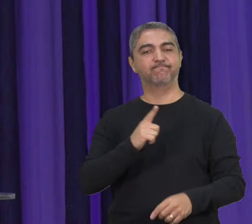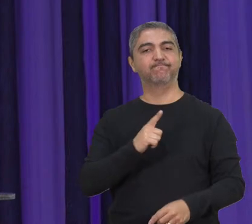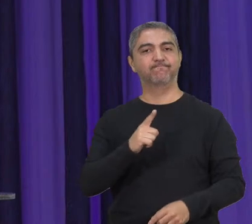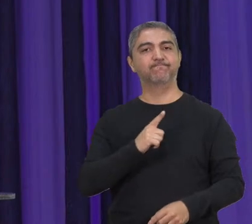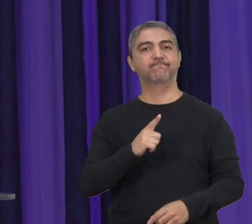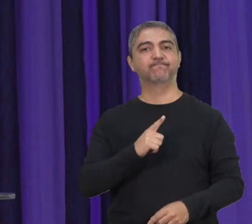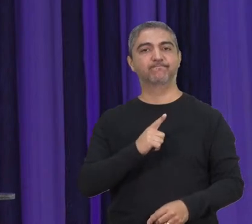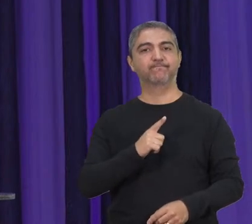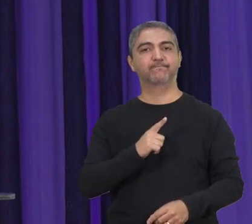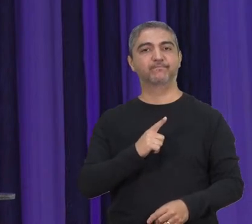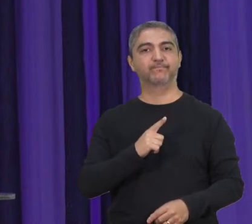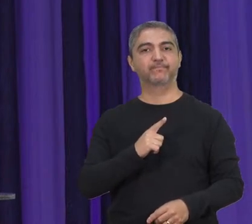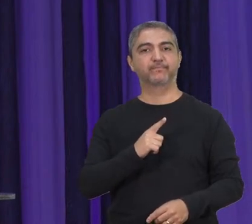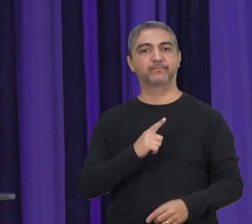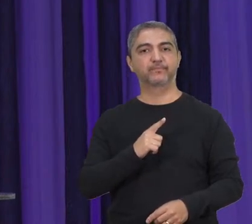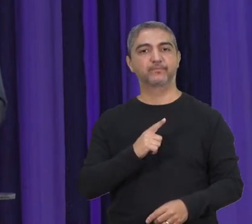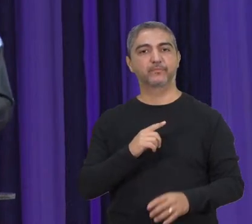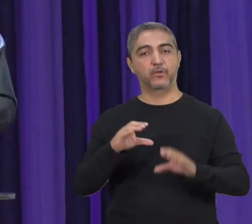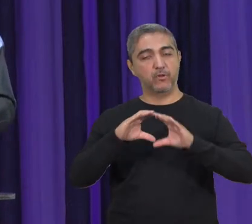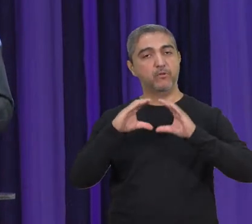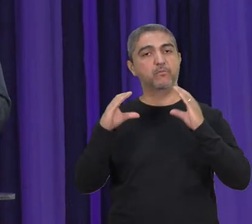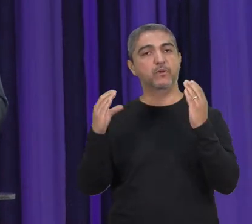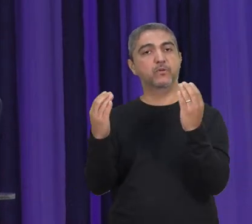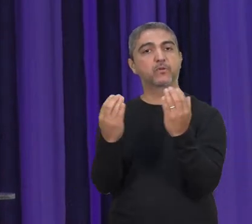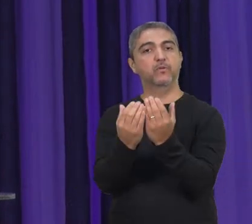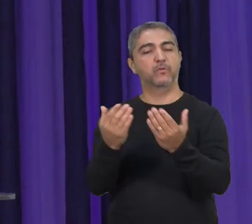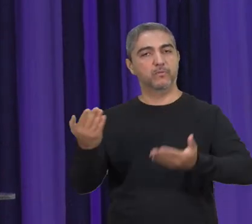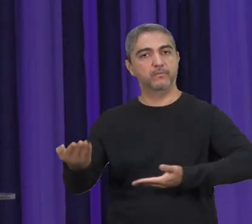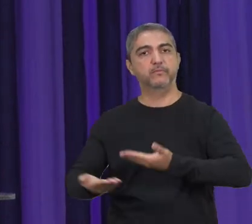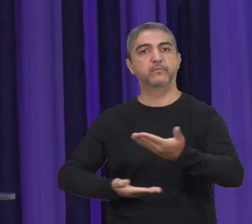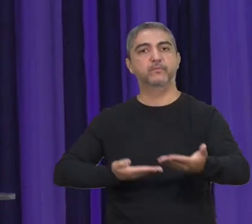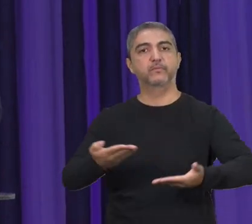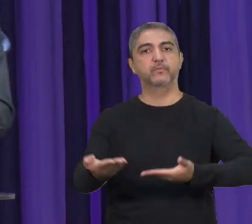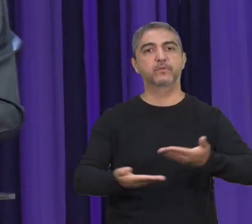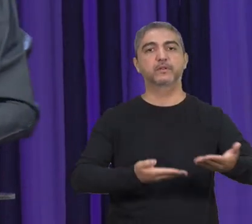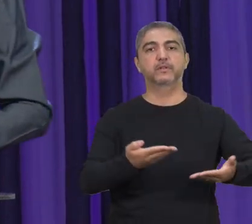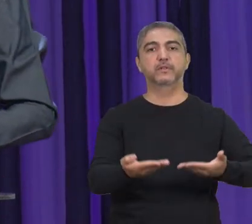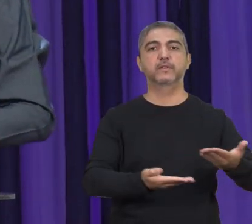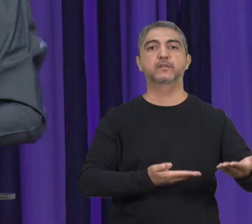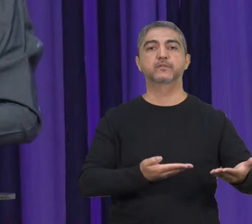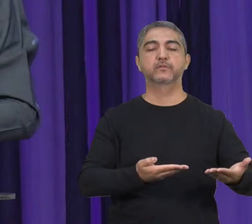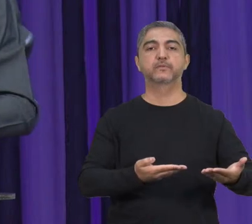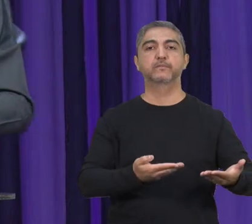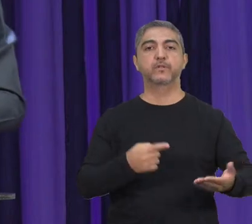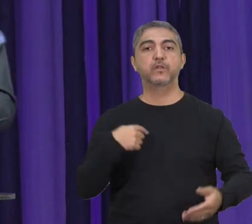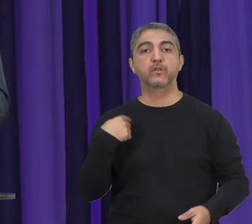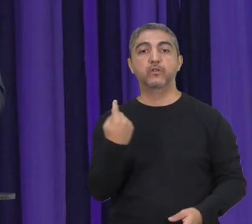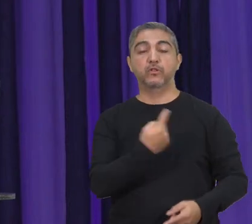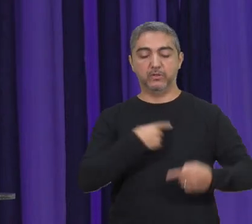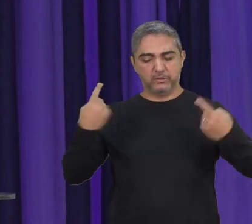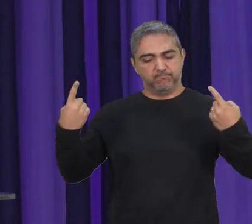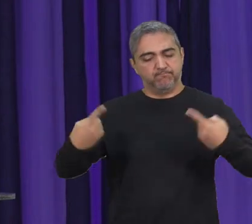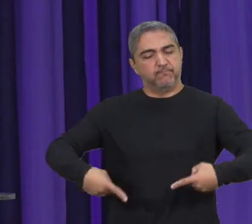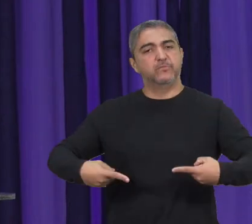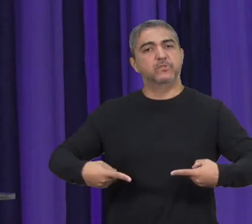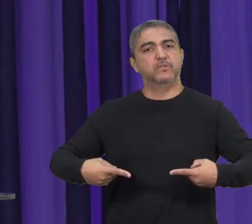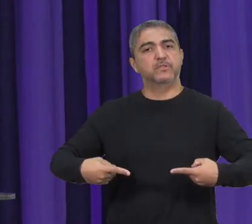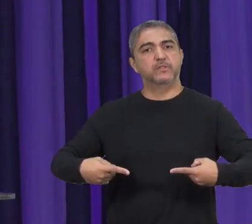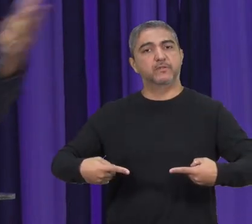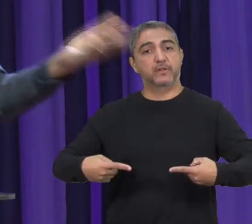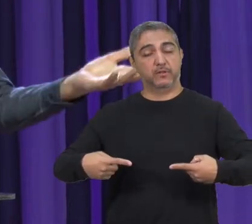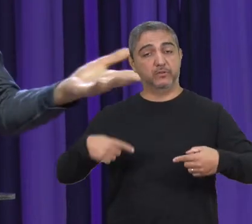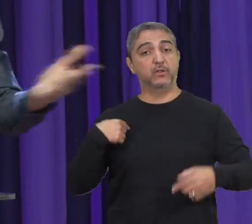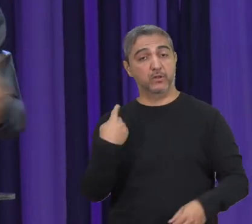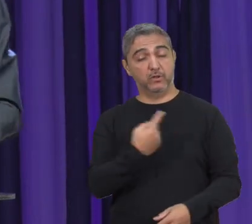Para sermos esse tipo de comunidade, então nós estamos sendo desafiados, nós pregadores